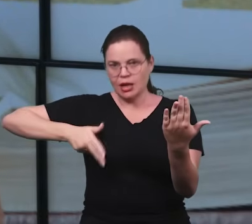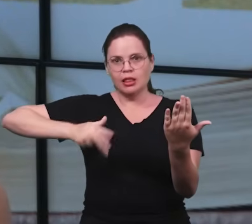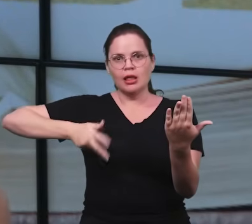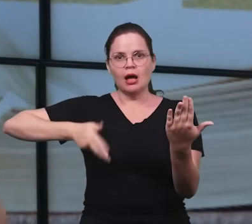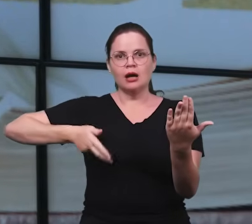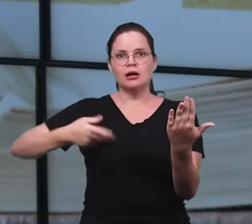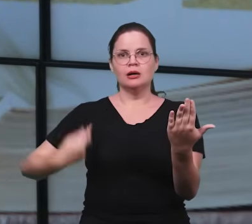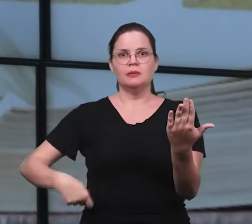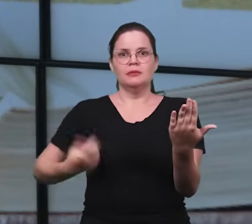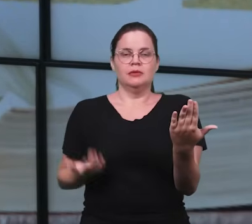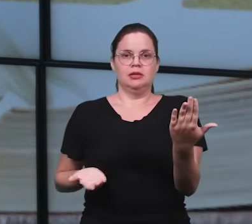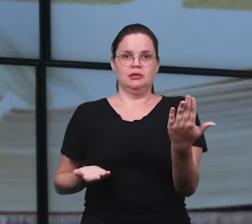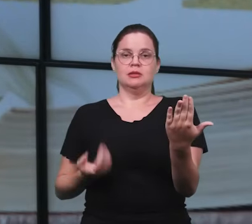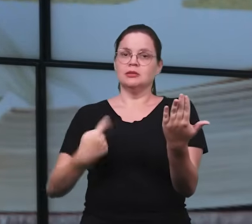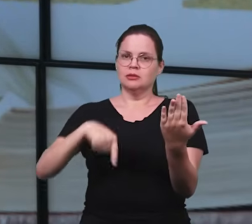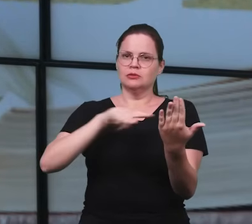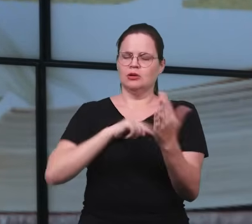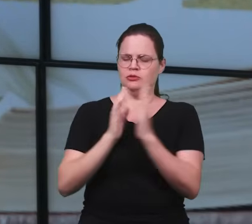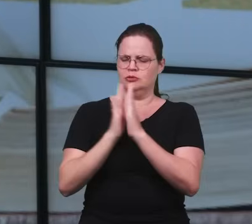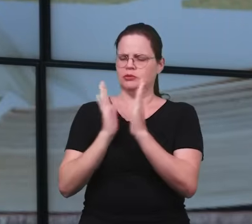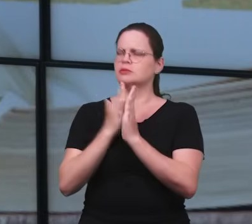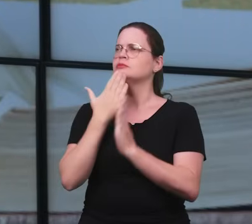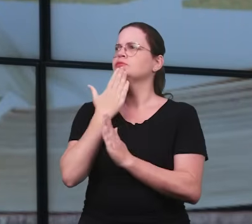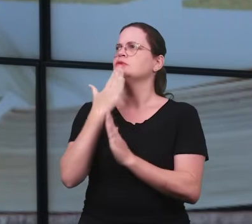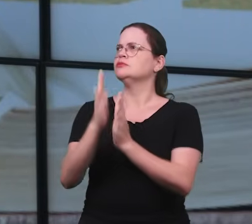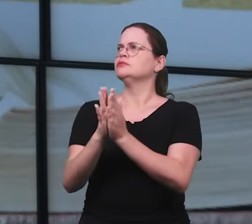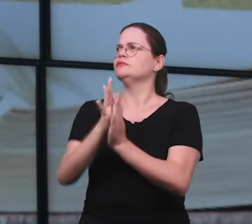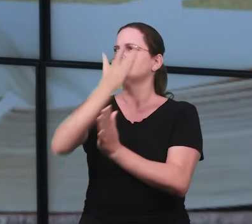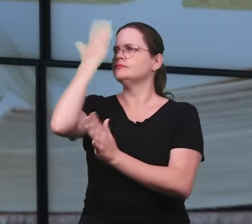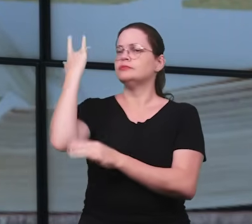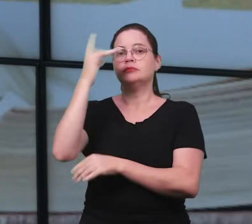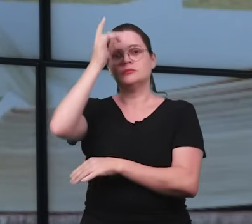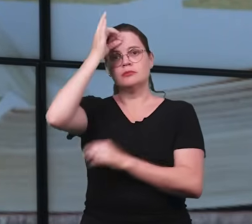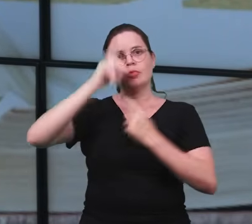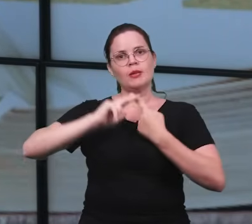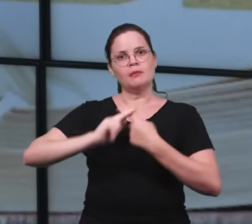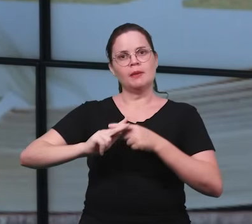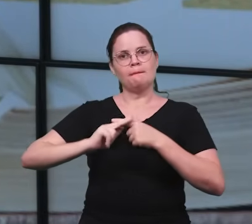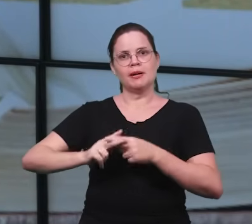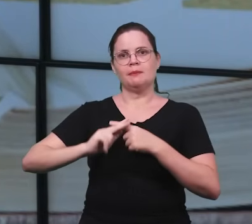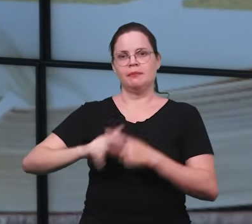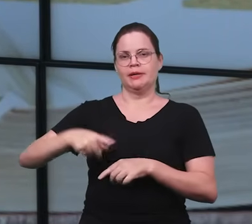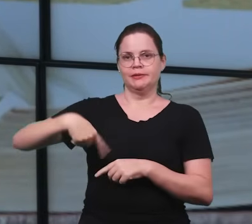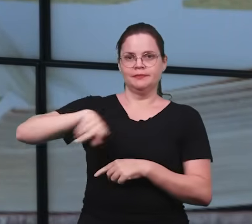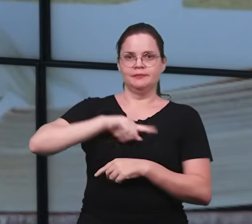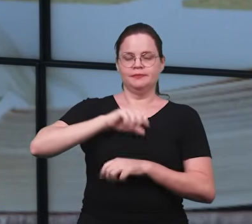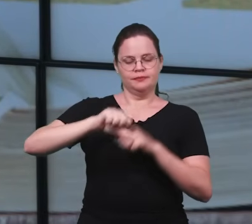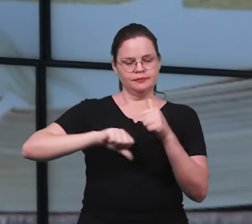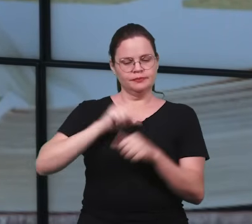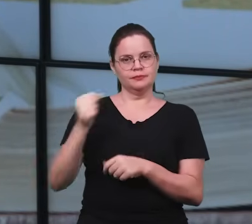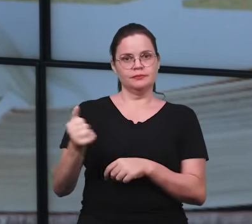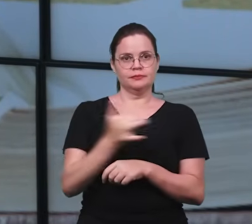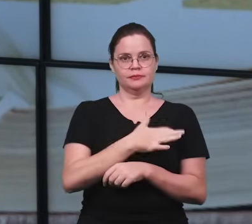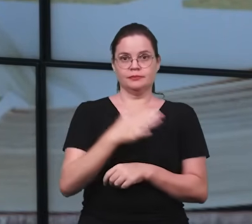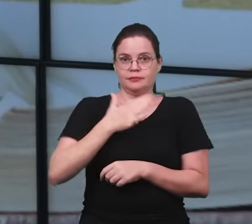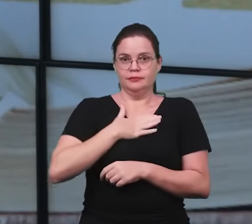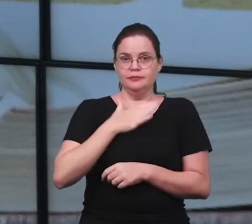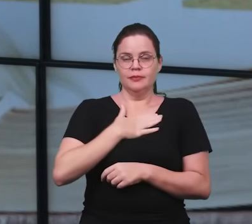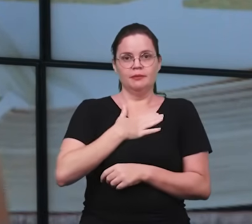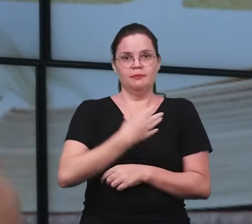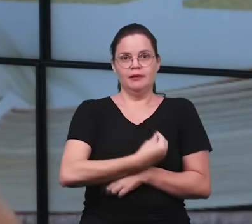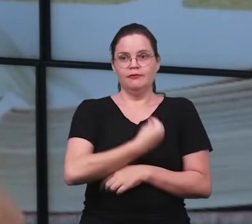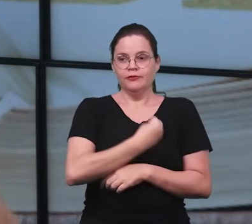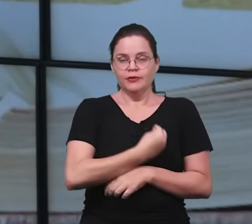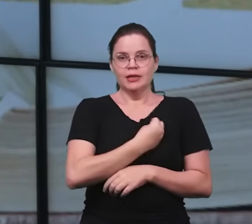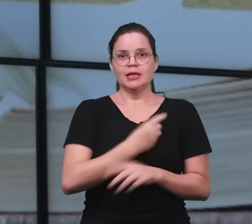nós oramos ao Senhor, pedimos que o Espírito Santo trabalhe em nós, mude a nossa natureza, para que nós